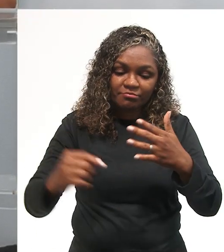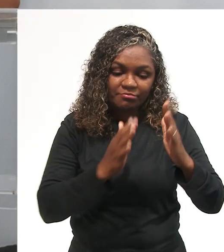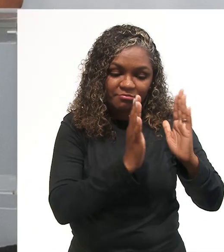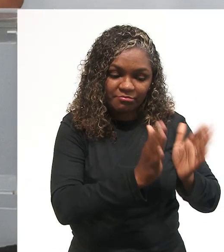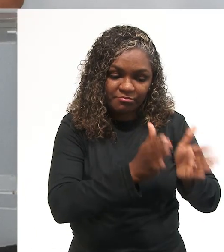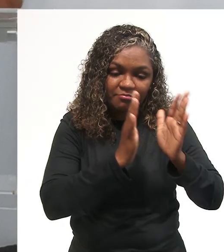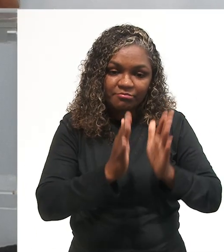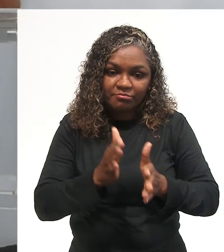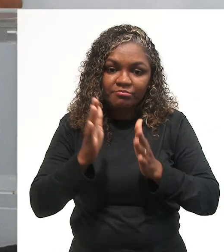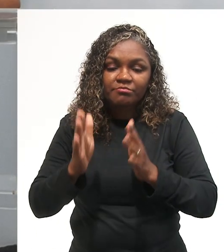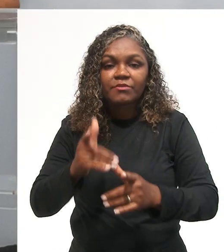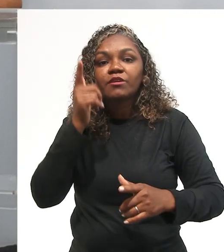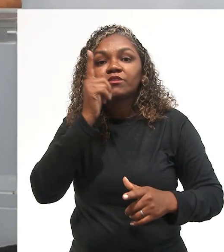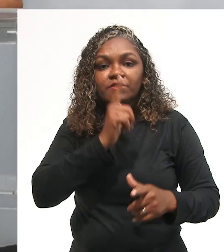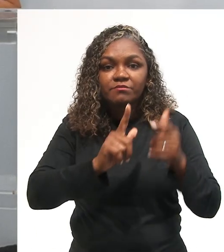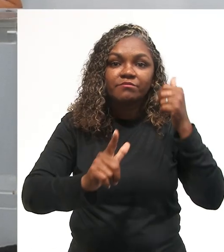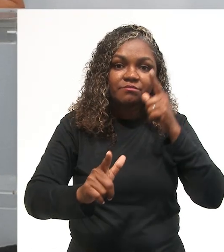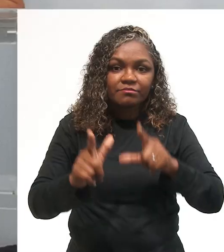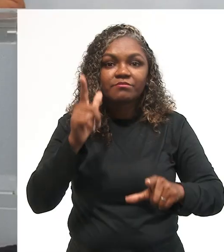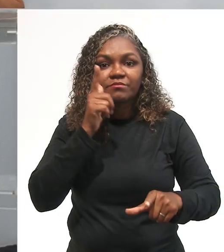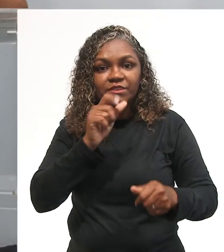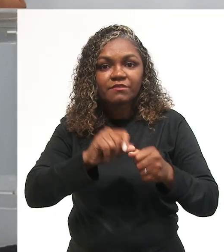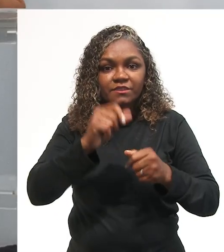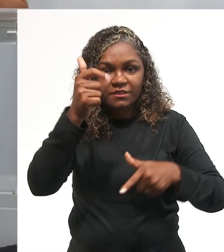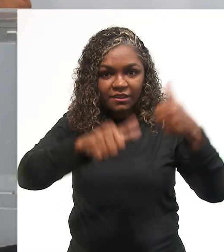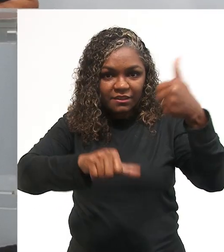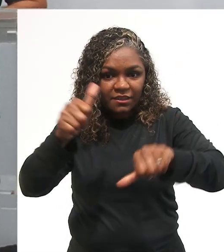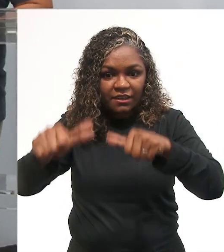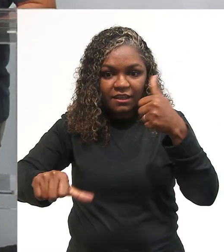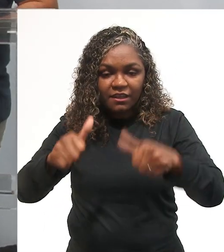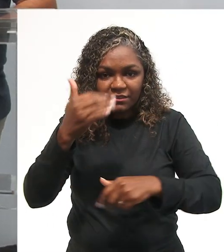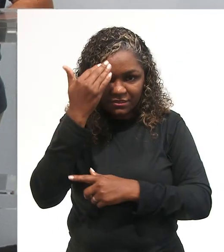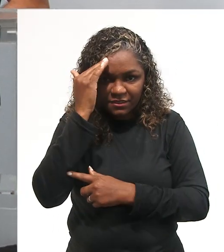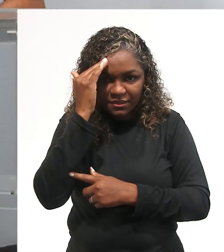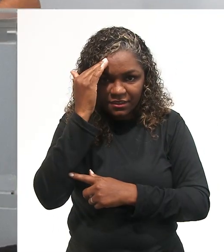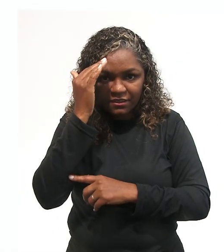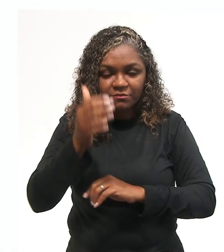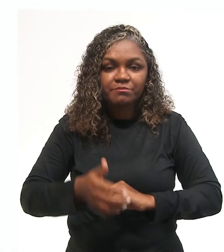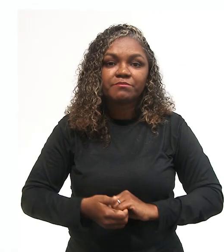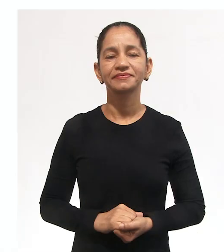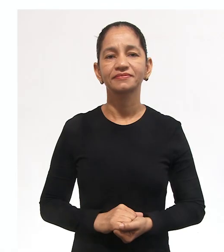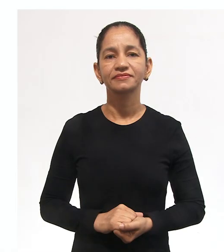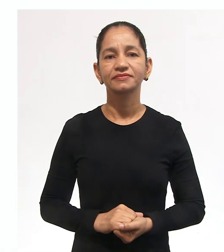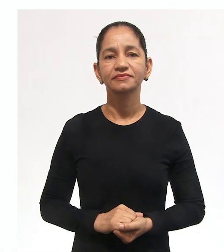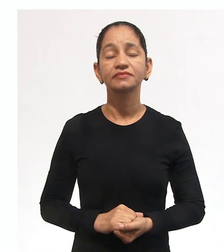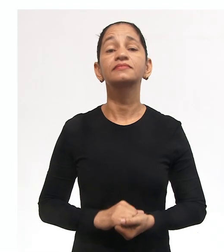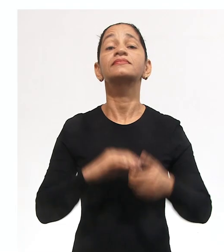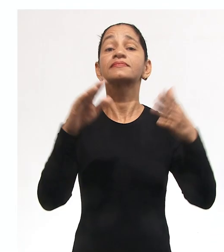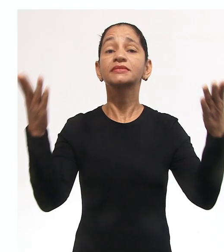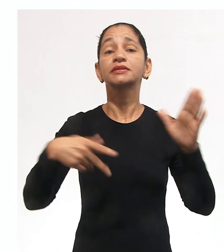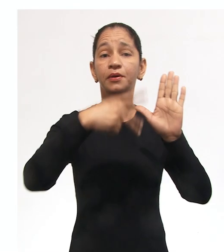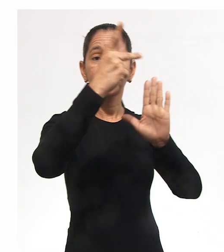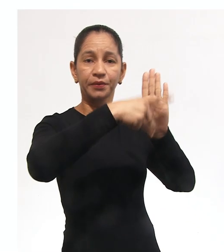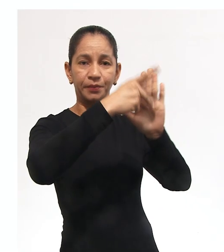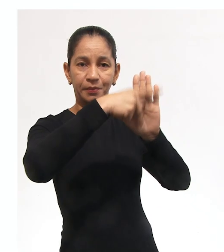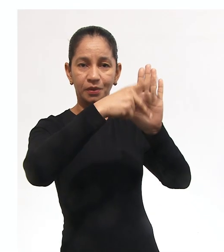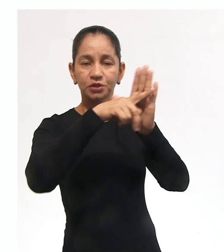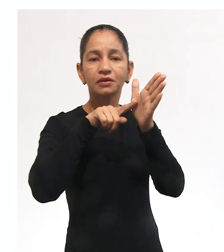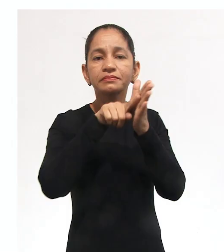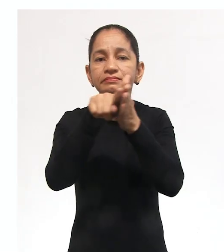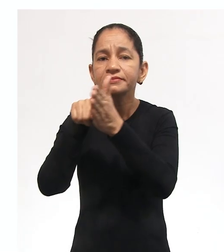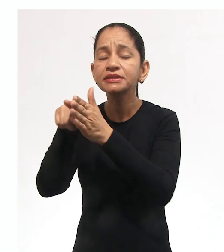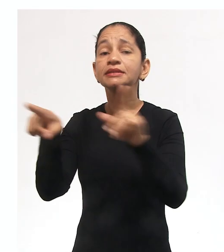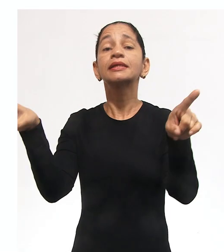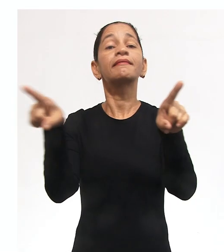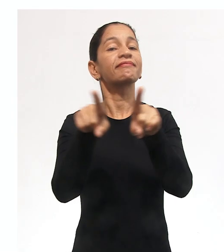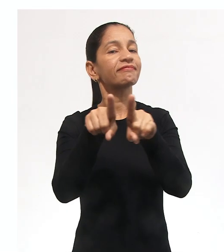que te permitem, de fato, fazer essa análise no aspecto mais amplo, tá? O projeto de pesquisa, ele